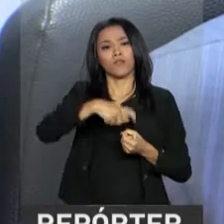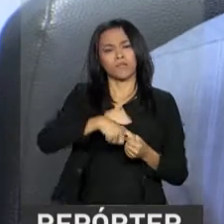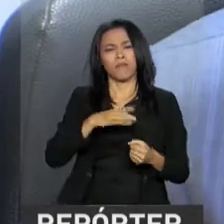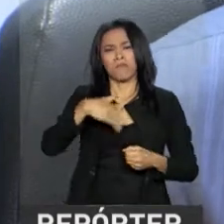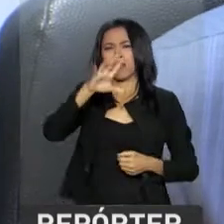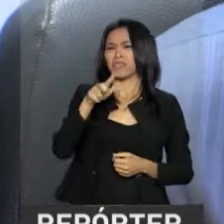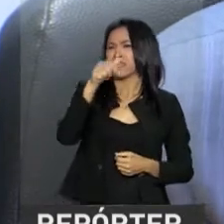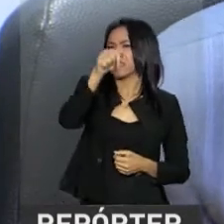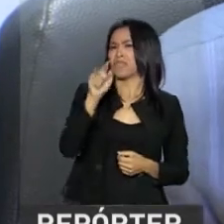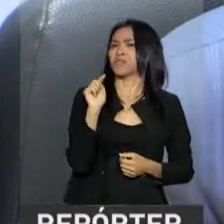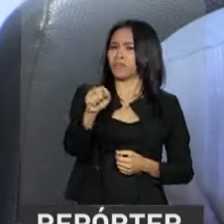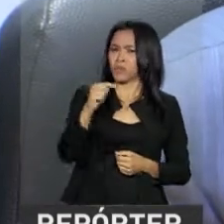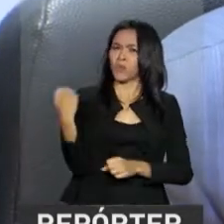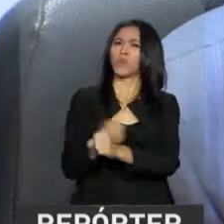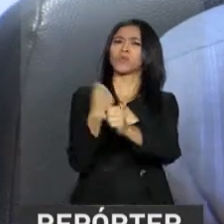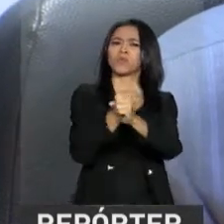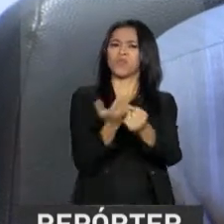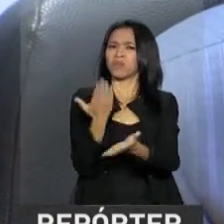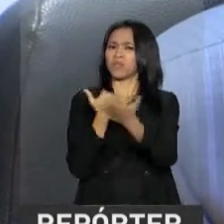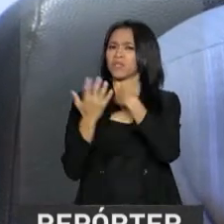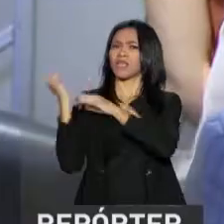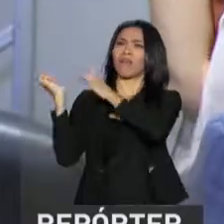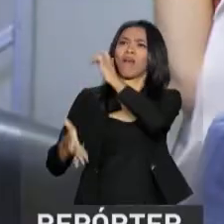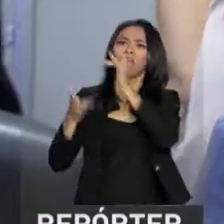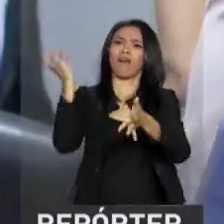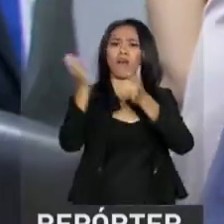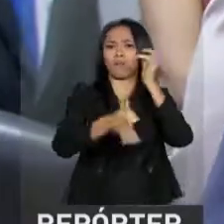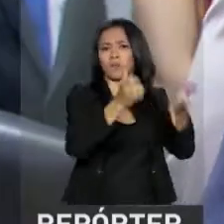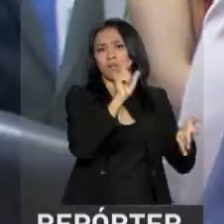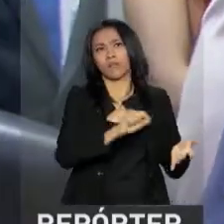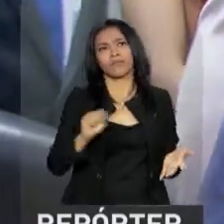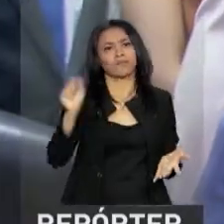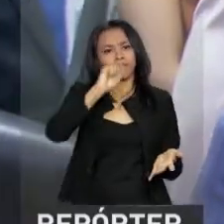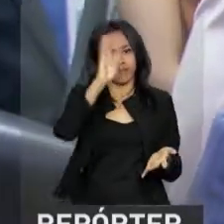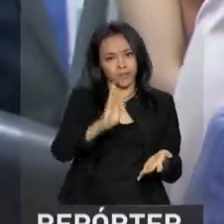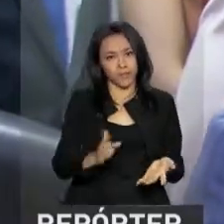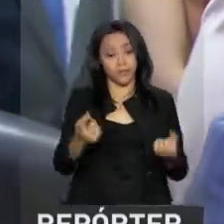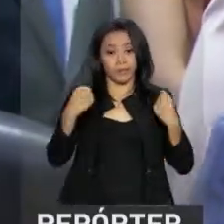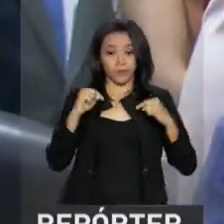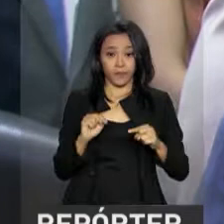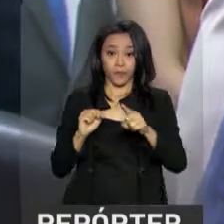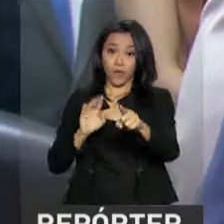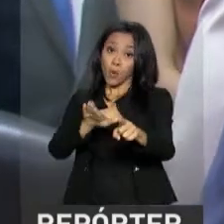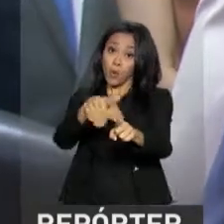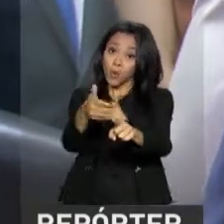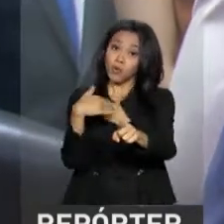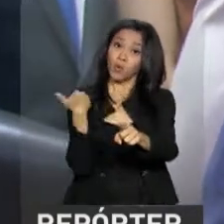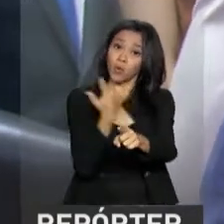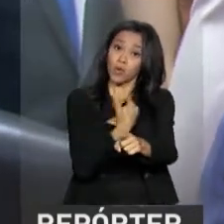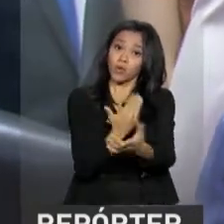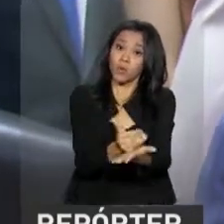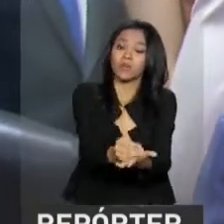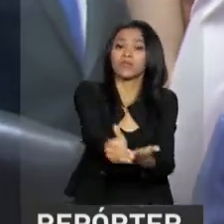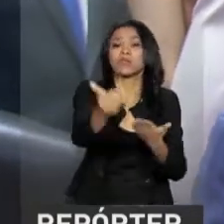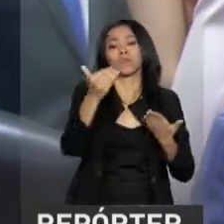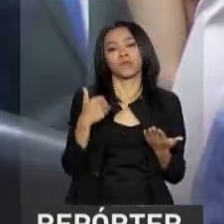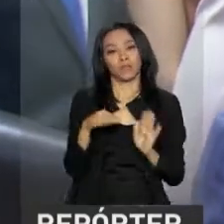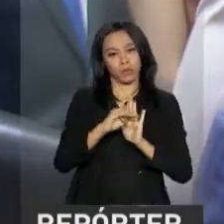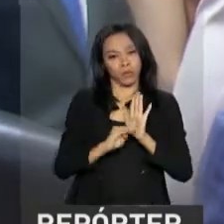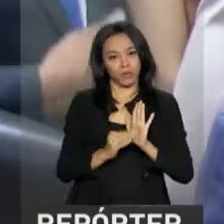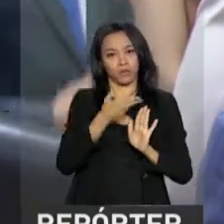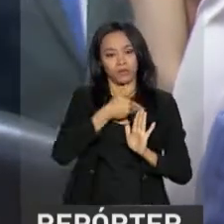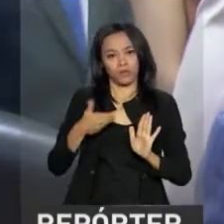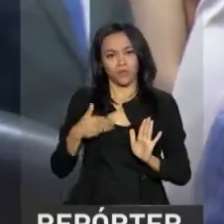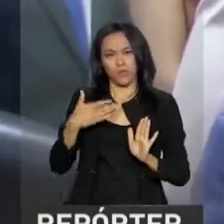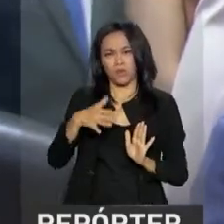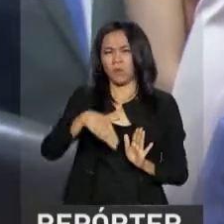mil obras que estavam paralisadas em todo o país quando iniciamos o programa avançar havia se quase 75 mil unidades